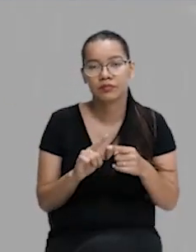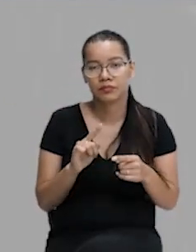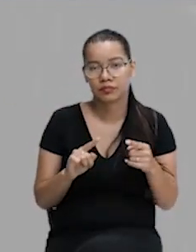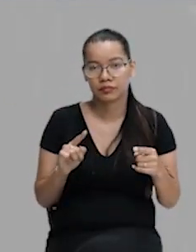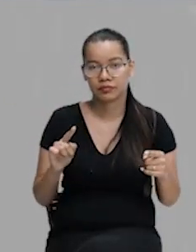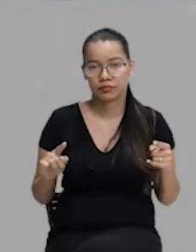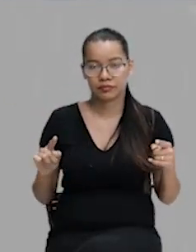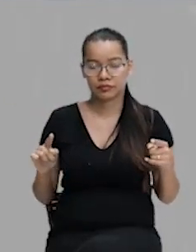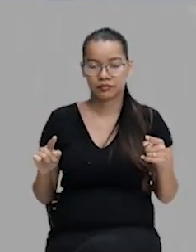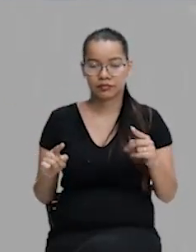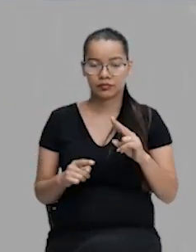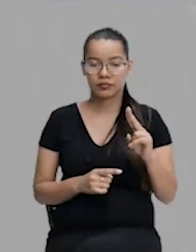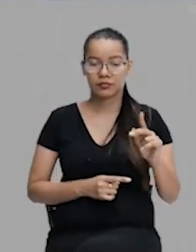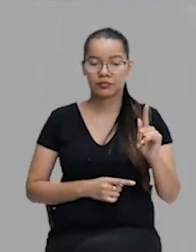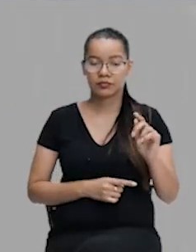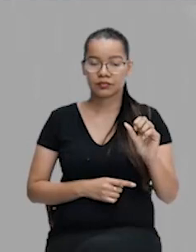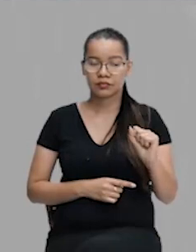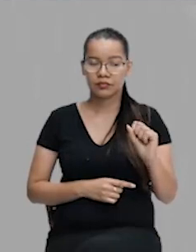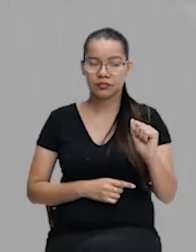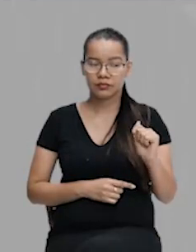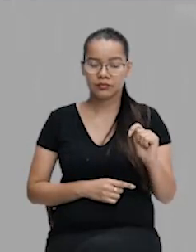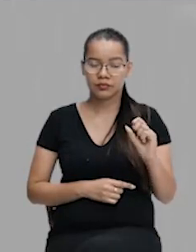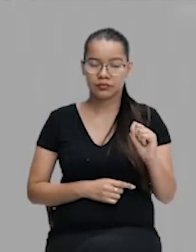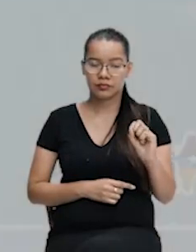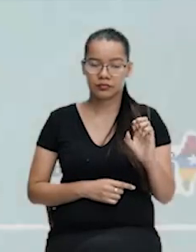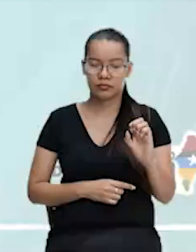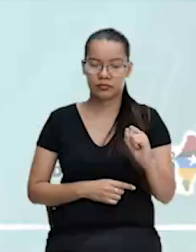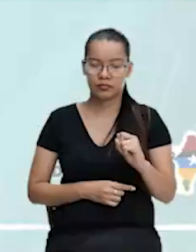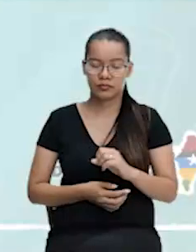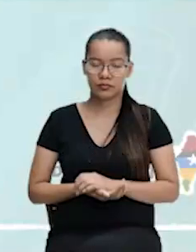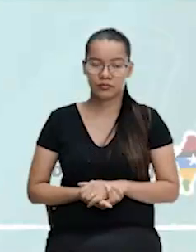de gases, tá certo?